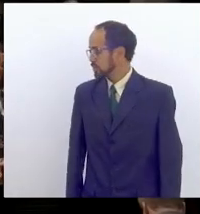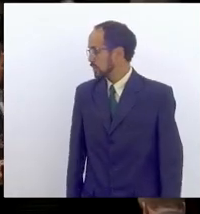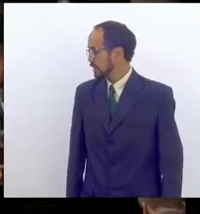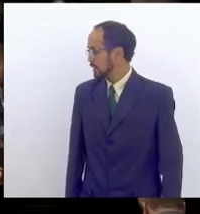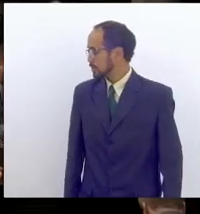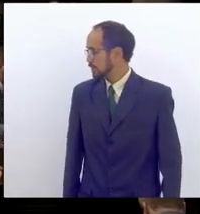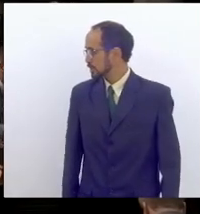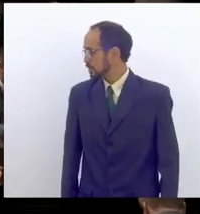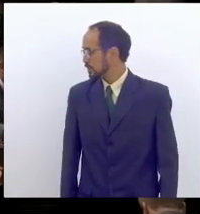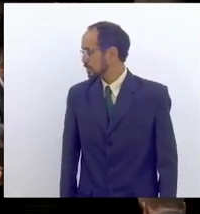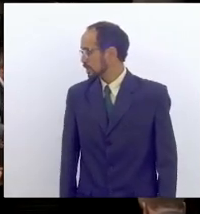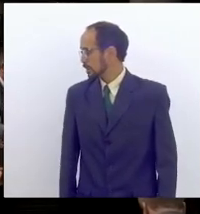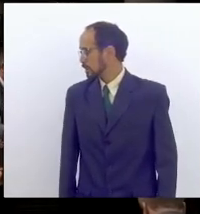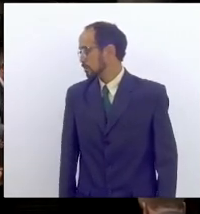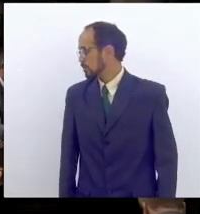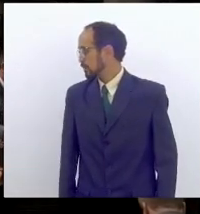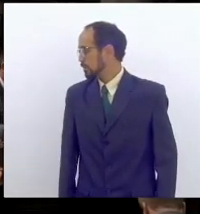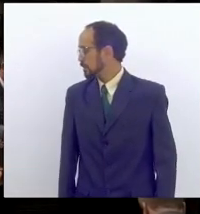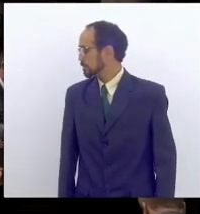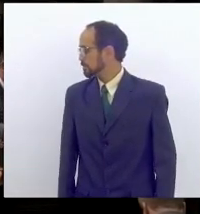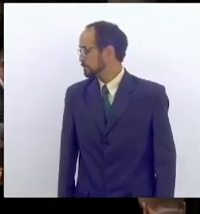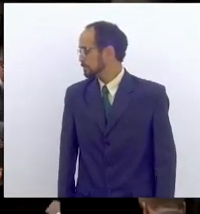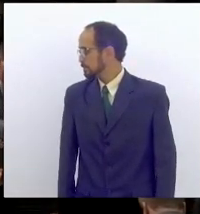Ah, é a chapa completa que vota.